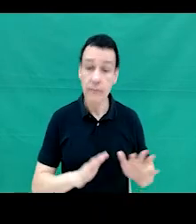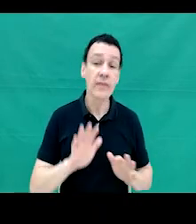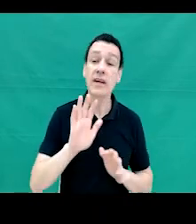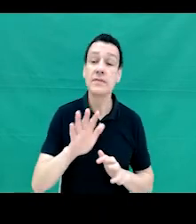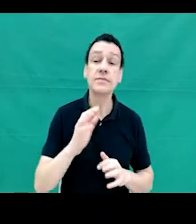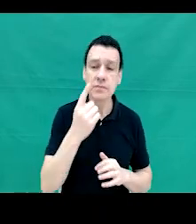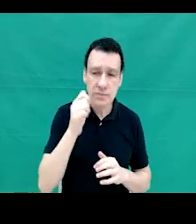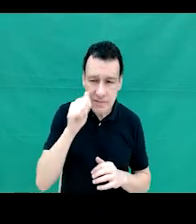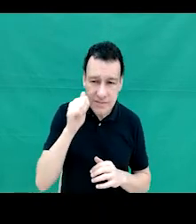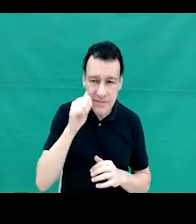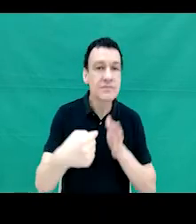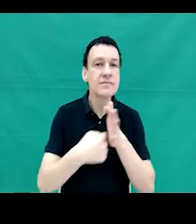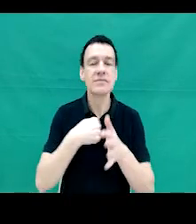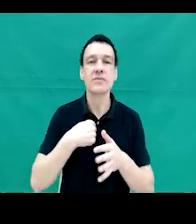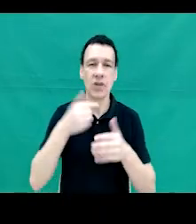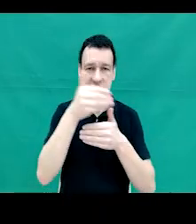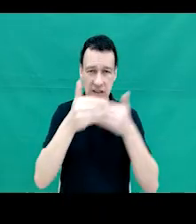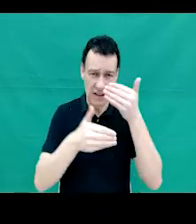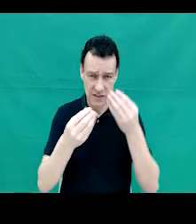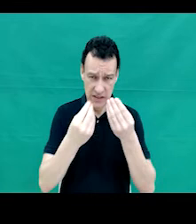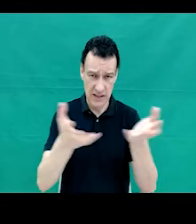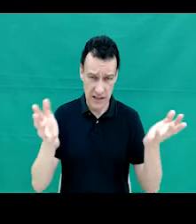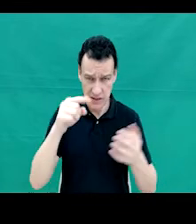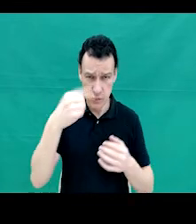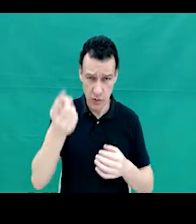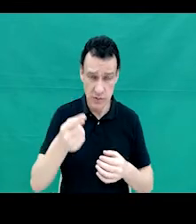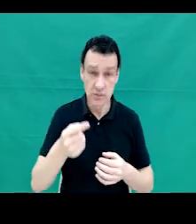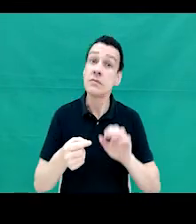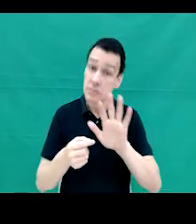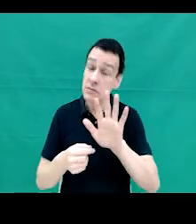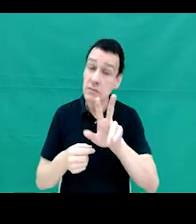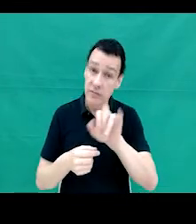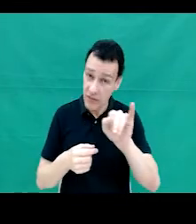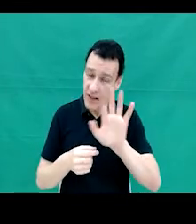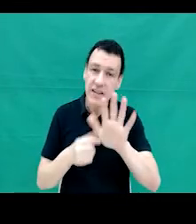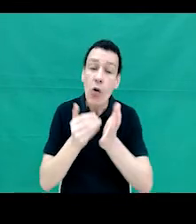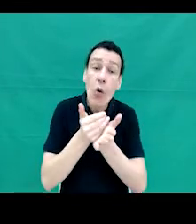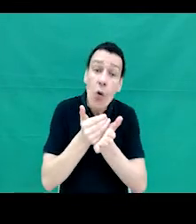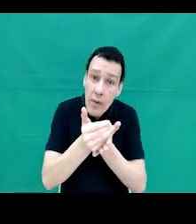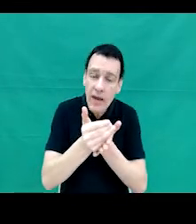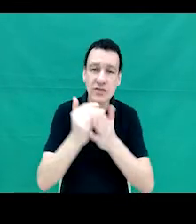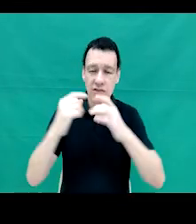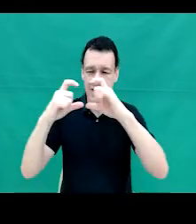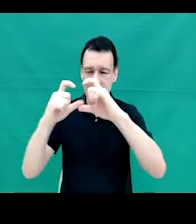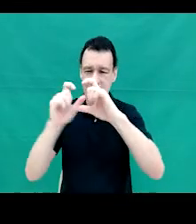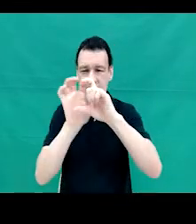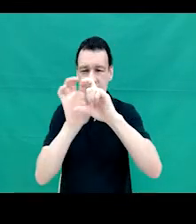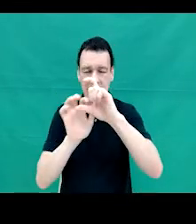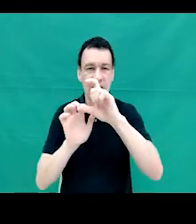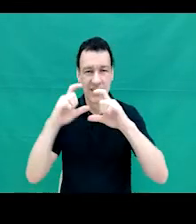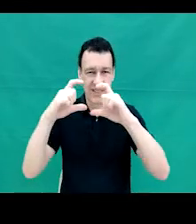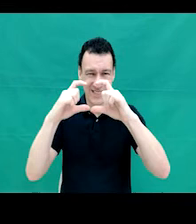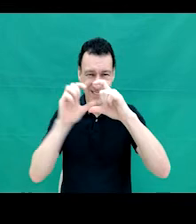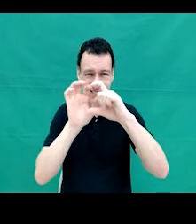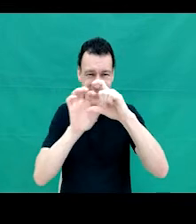Ela pergunta se os slides vão ficar disponíveis depois. Nós apresentamos um QR Code no começo, só você apontar a câmera do